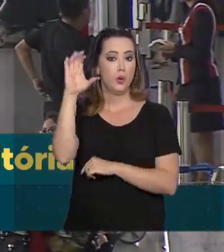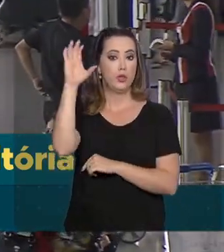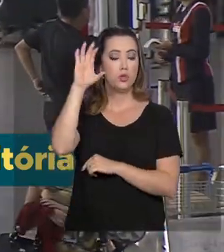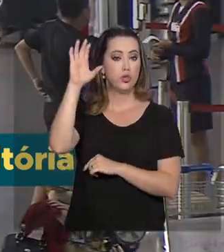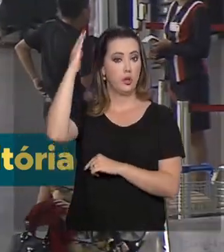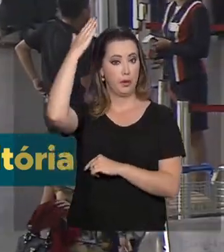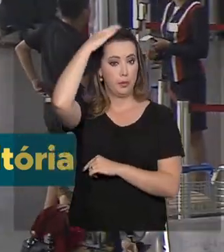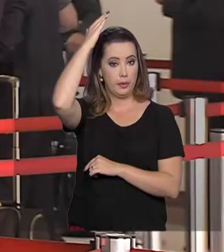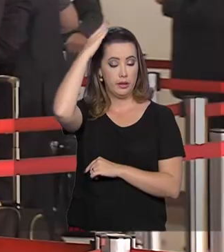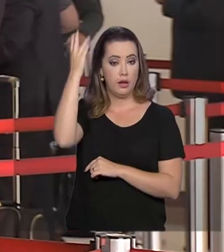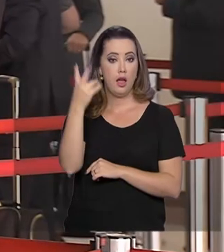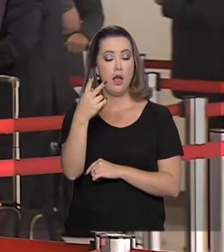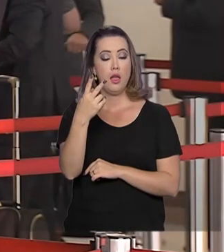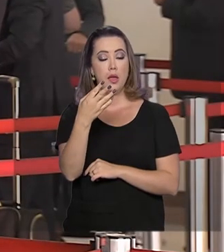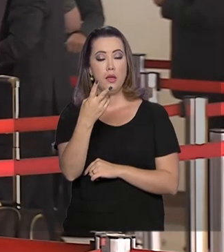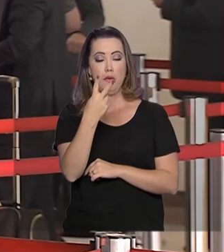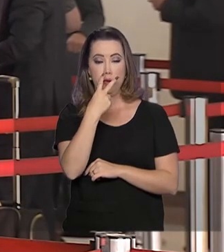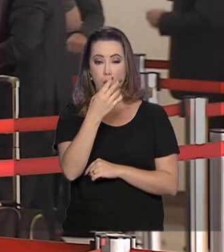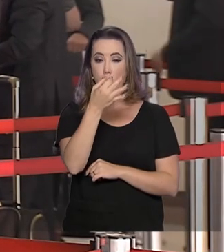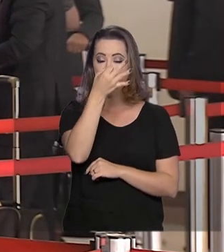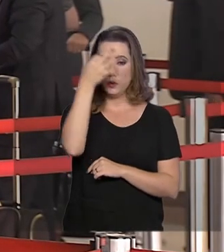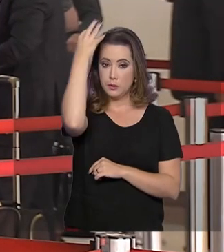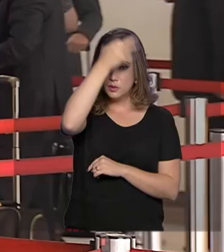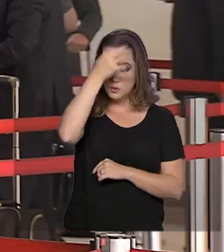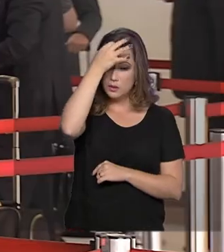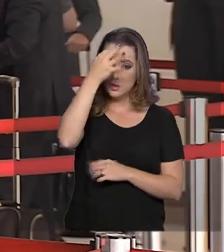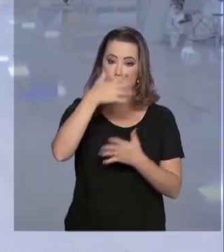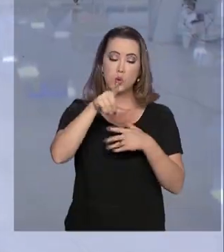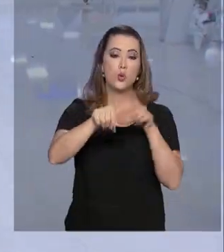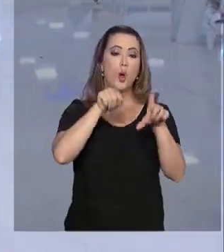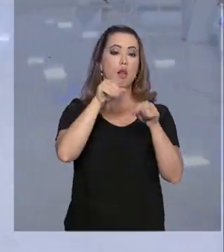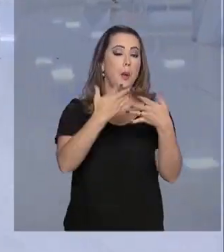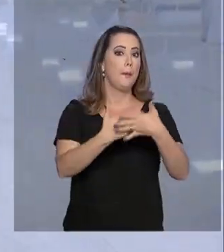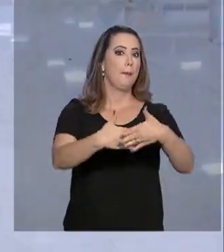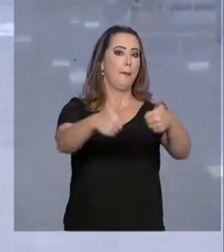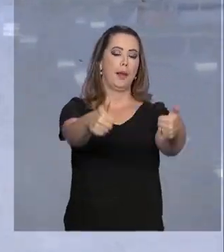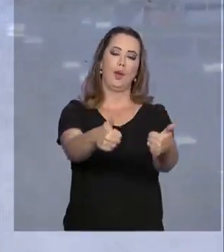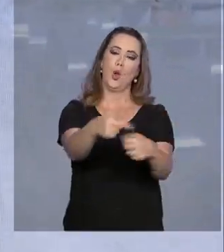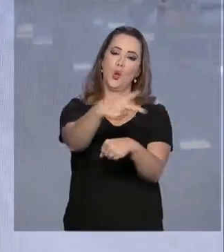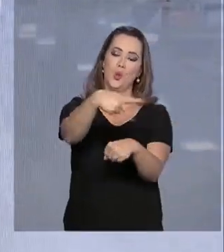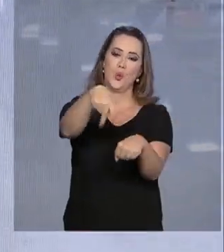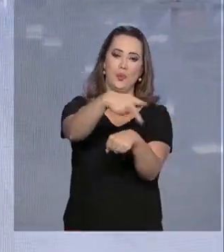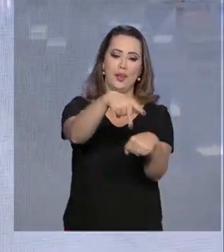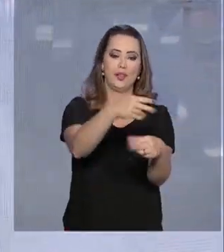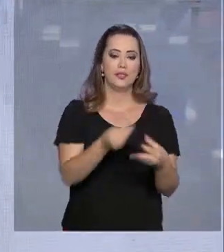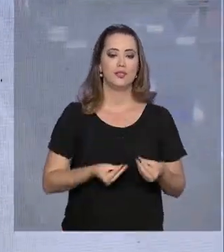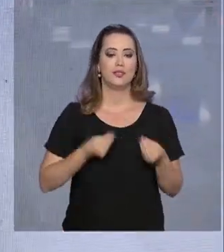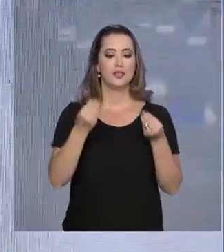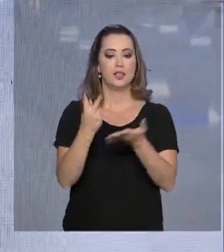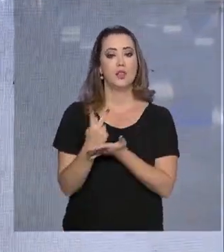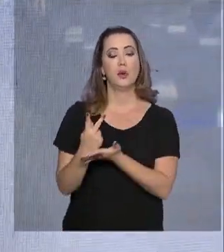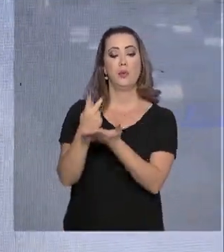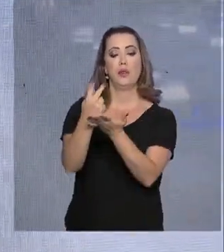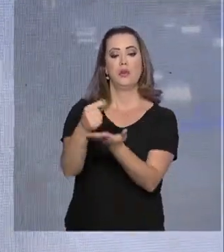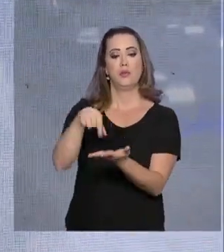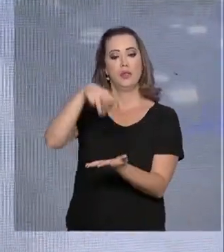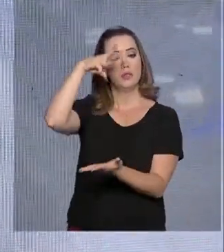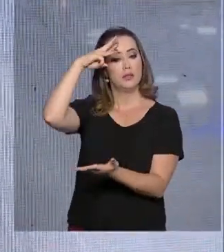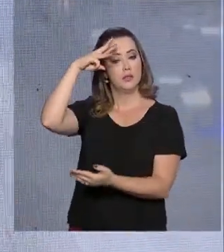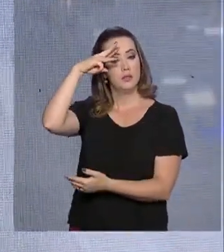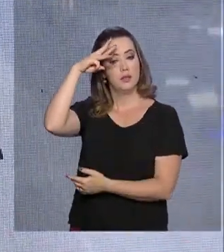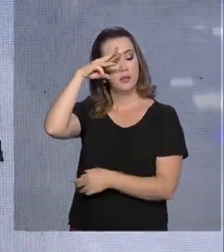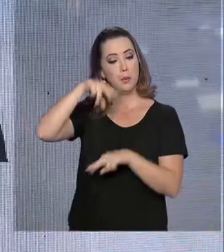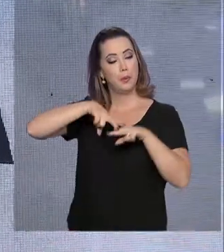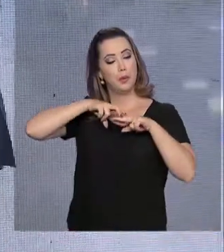vitória no espírito santo foram eleitos os melhores do país o prémio foi entregue nesta terça-feira pelo